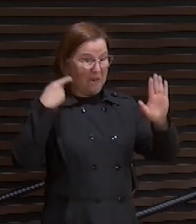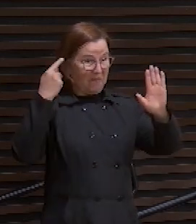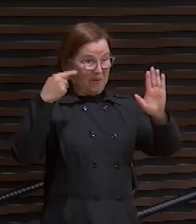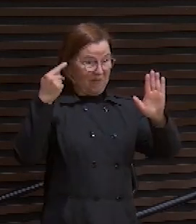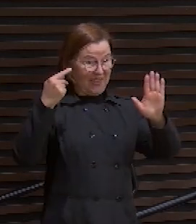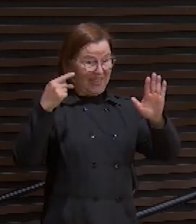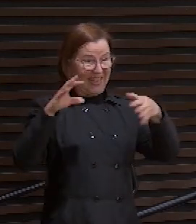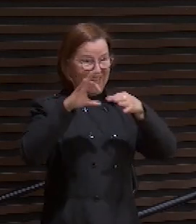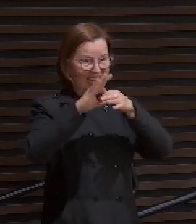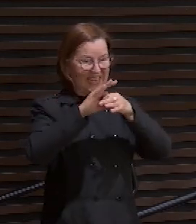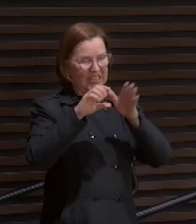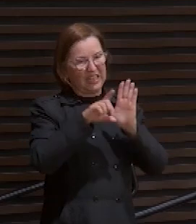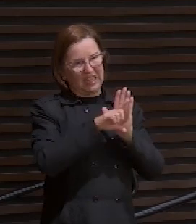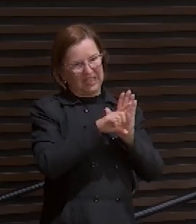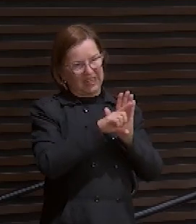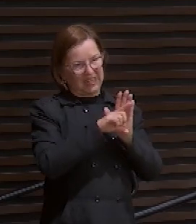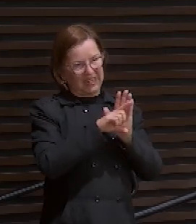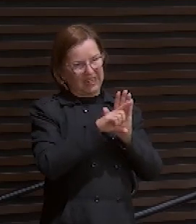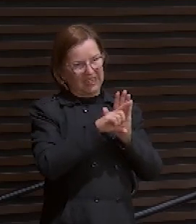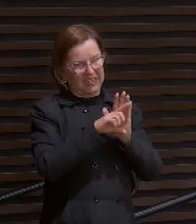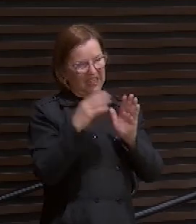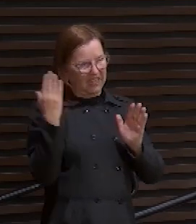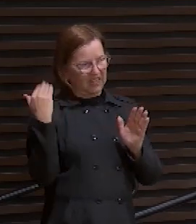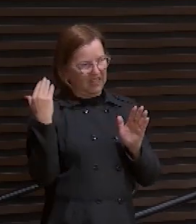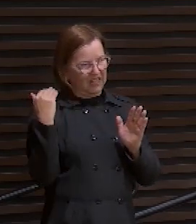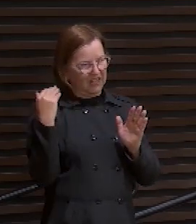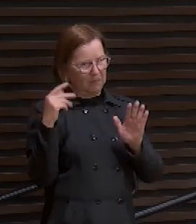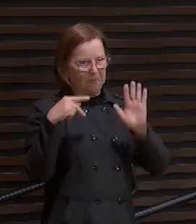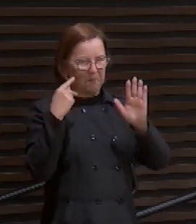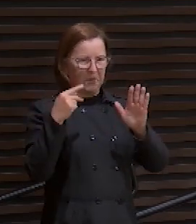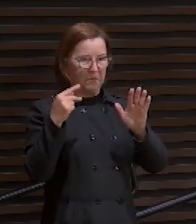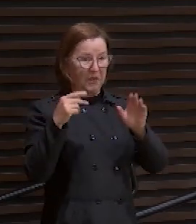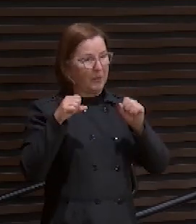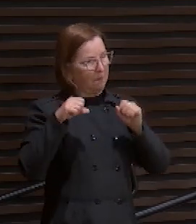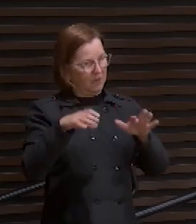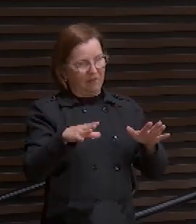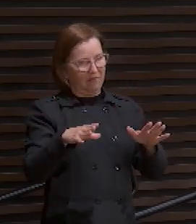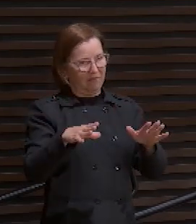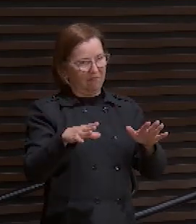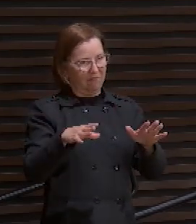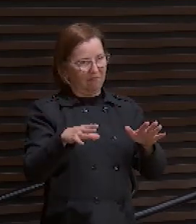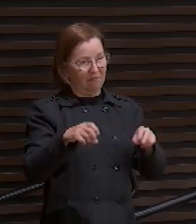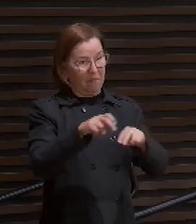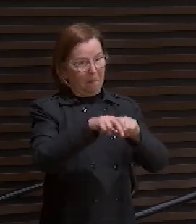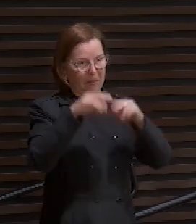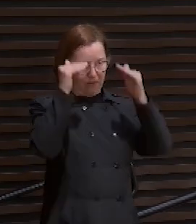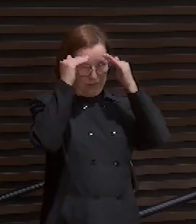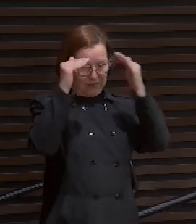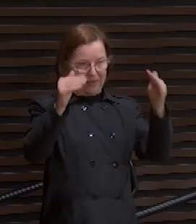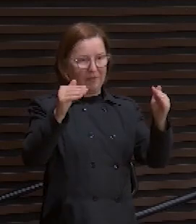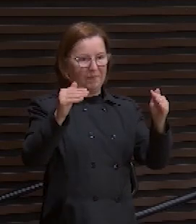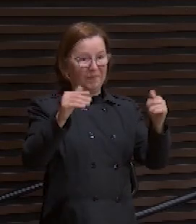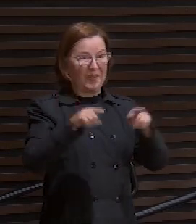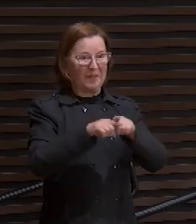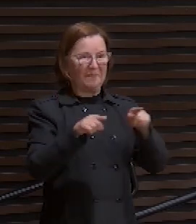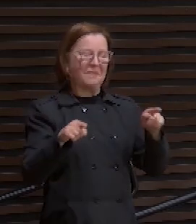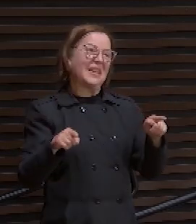A aliança da lei prometia bênção pela obediência,